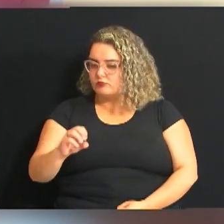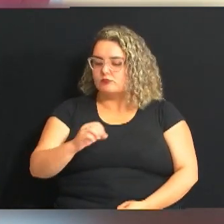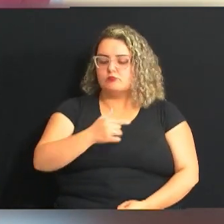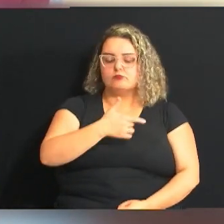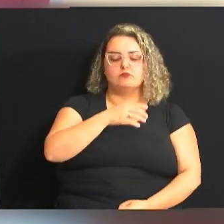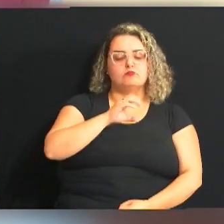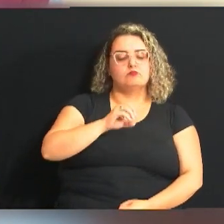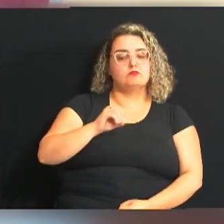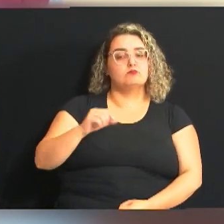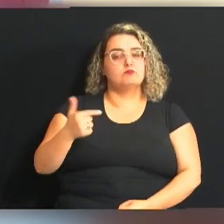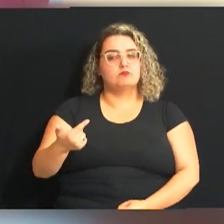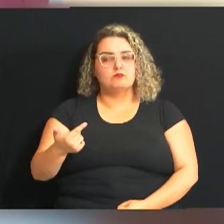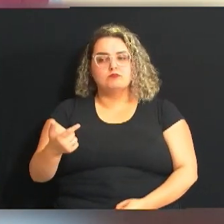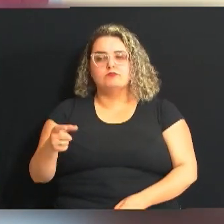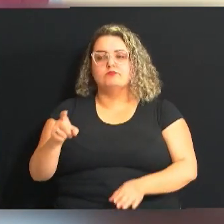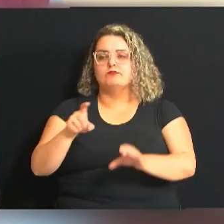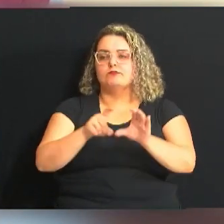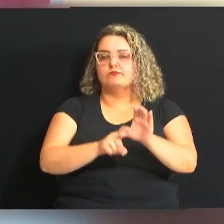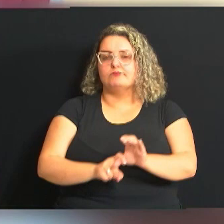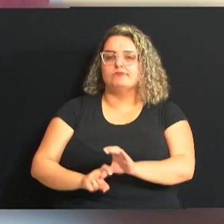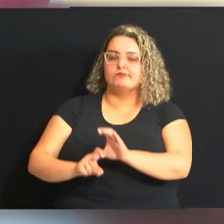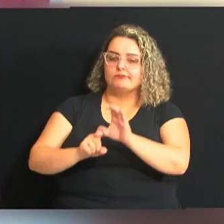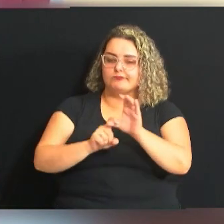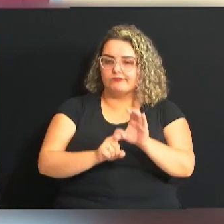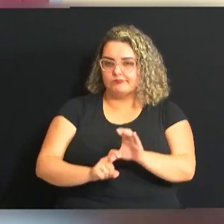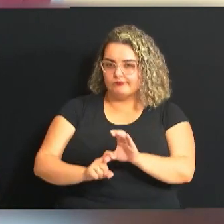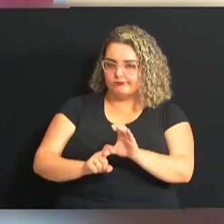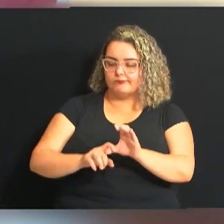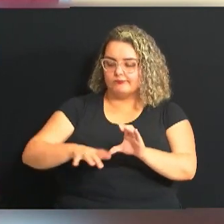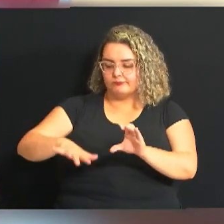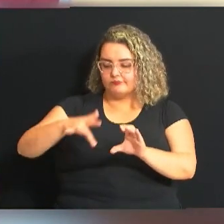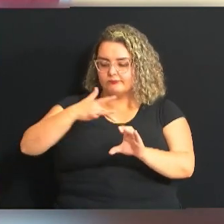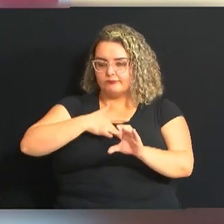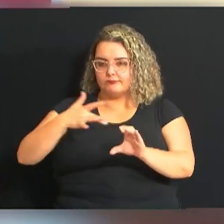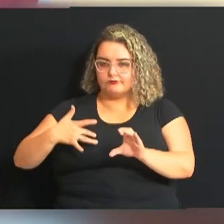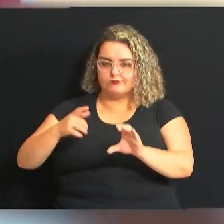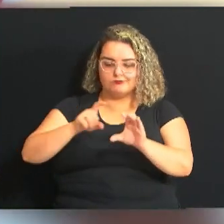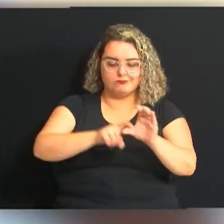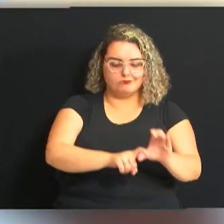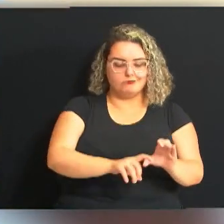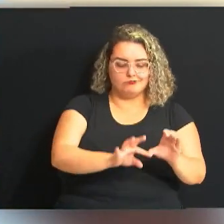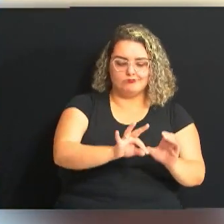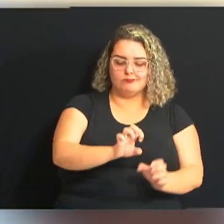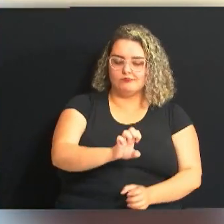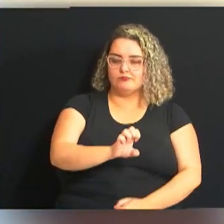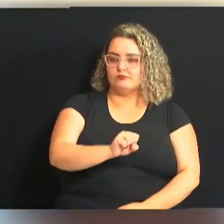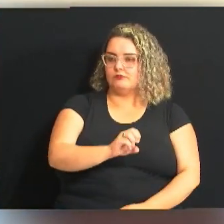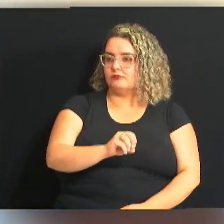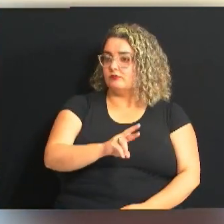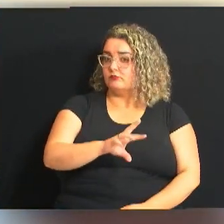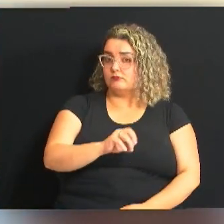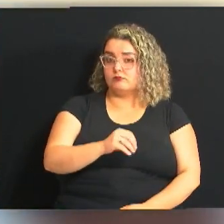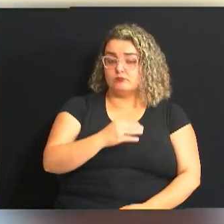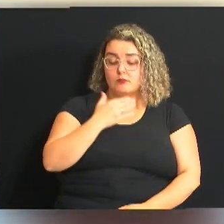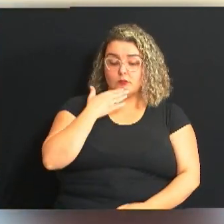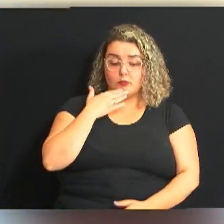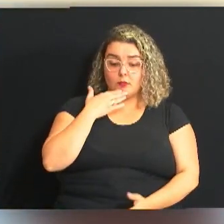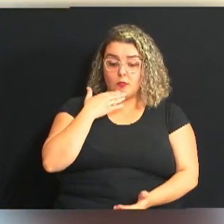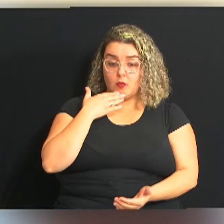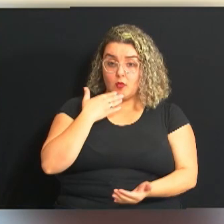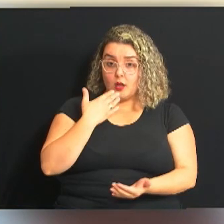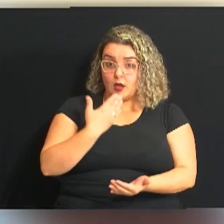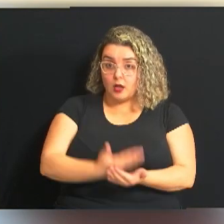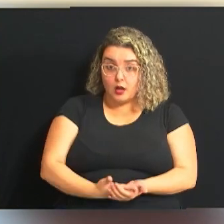a dependência da saúde do Tesouro Municipal é impressionante. Então, o dinheiro